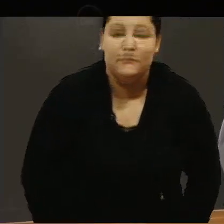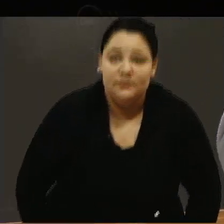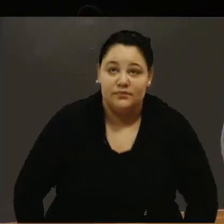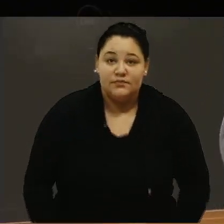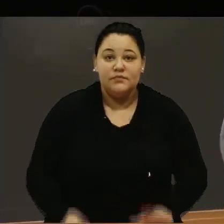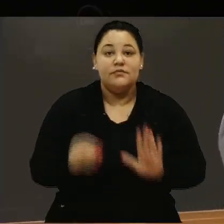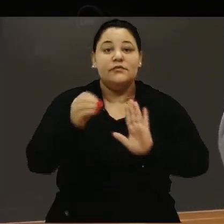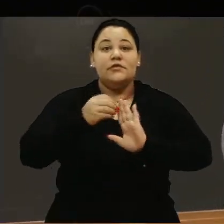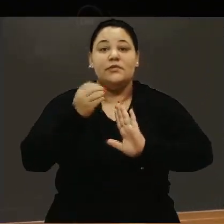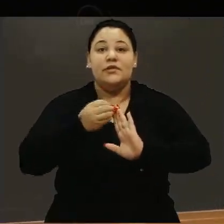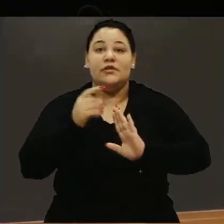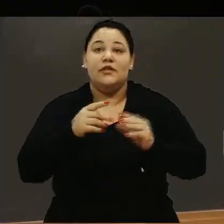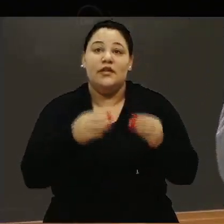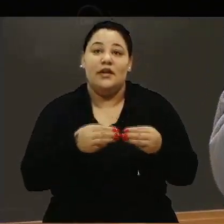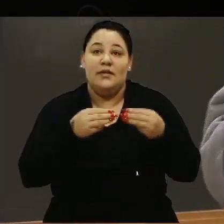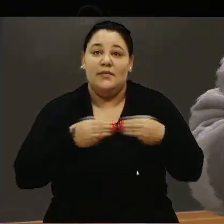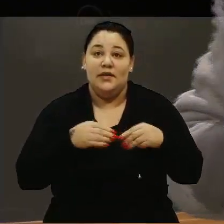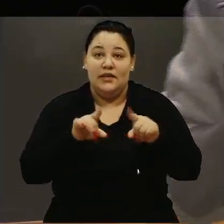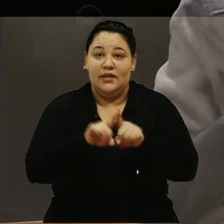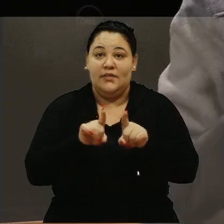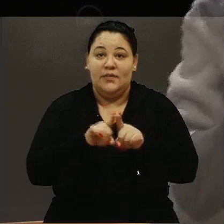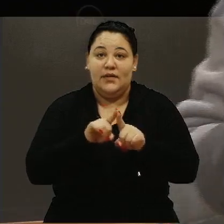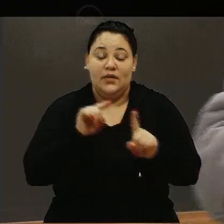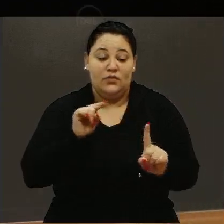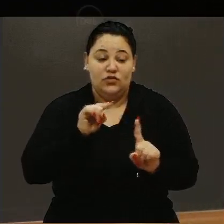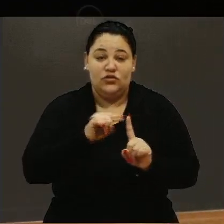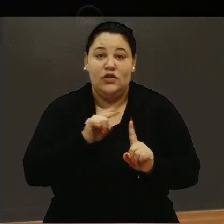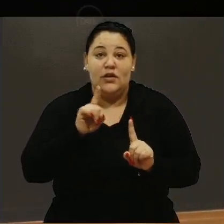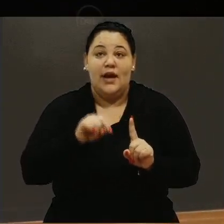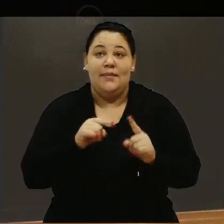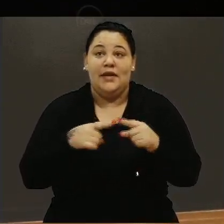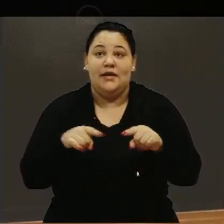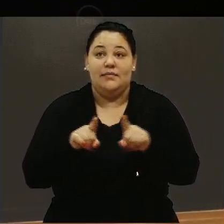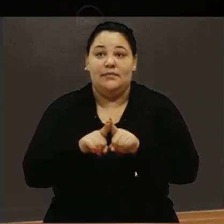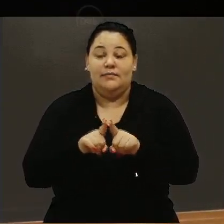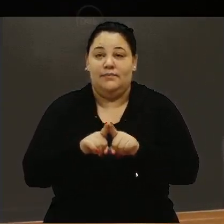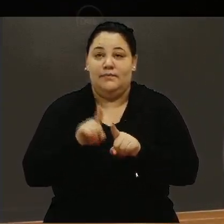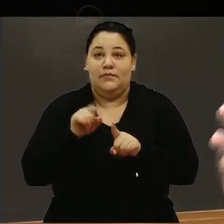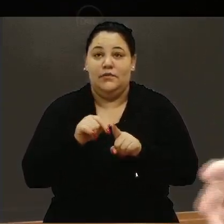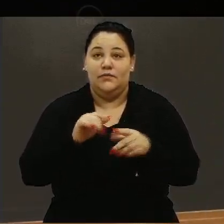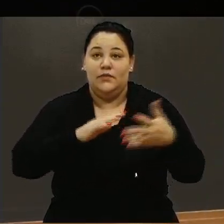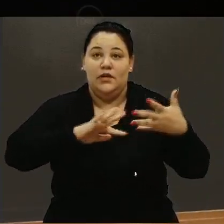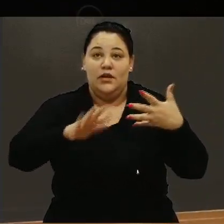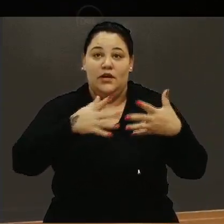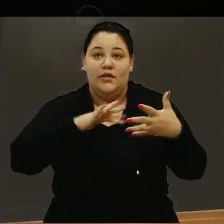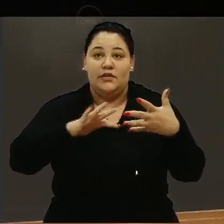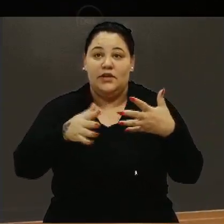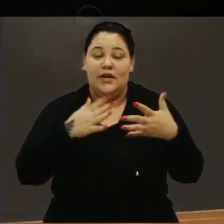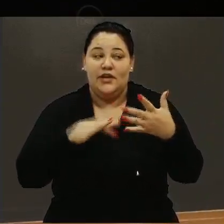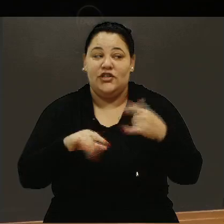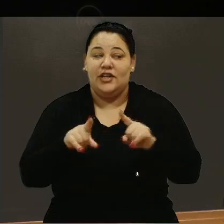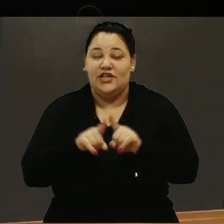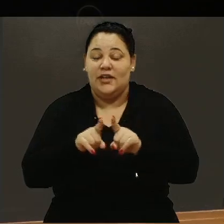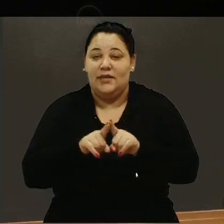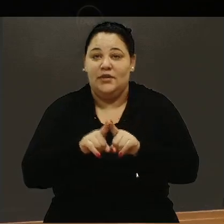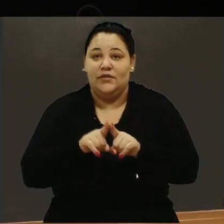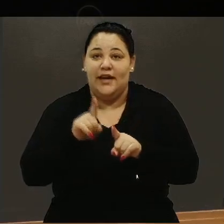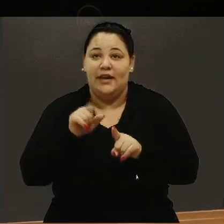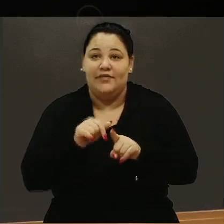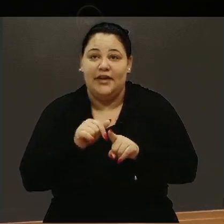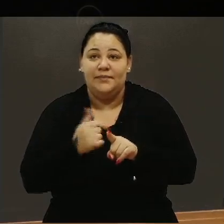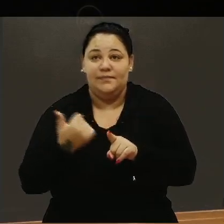emenda exclusivamente objetiva que nós tenhamos o mínimo de transparência na fiscalização. Eu sou um